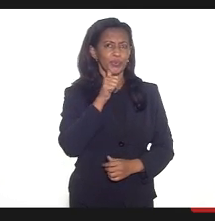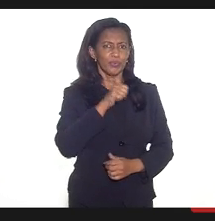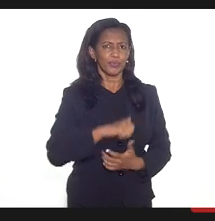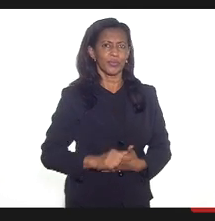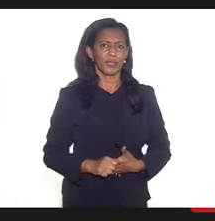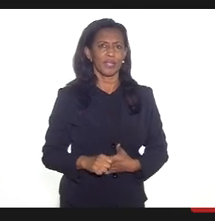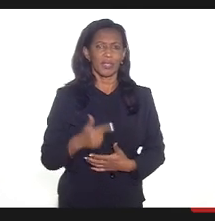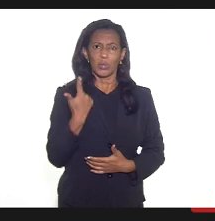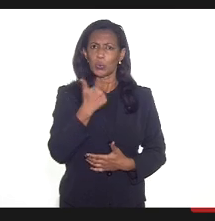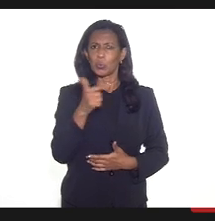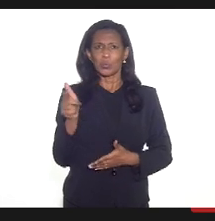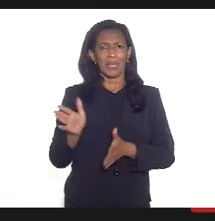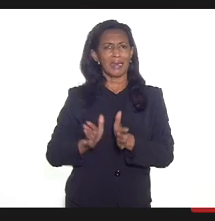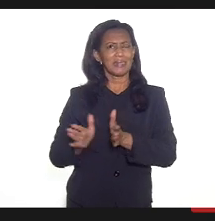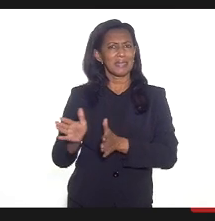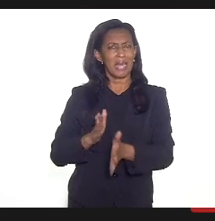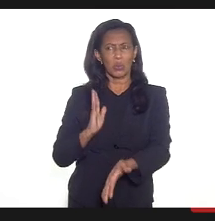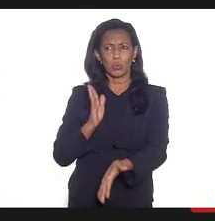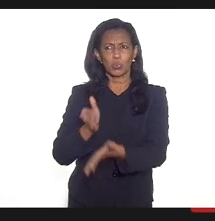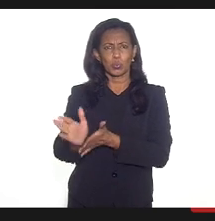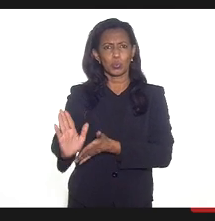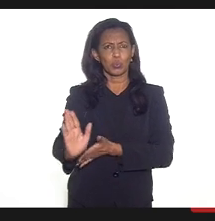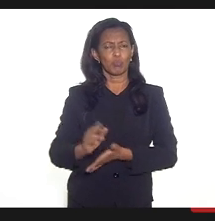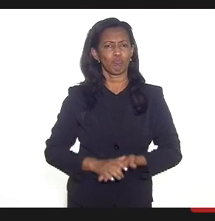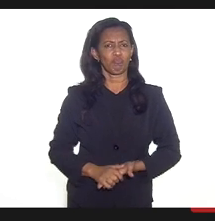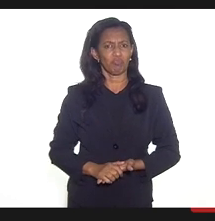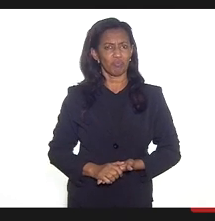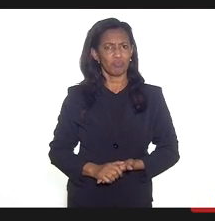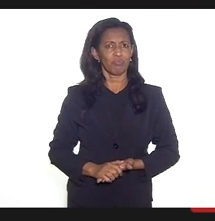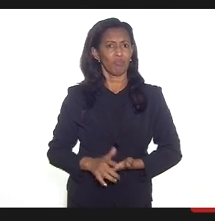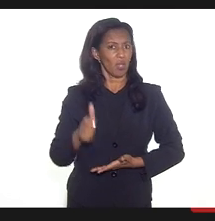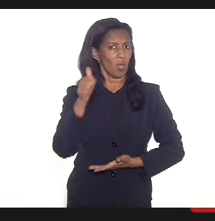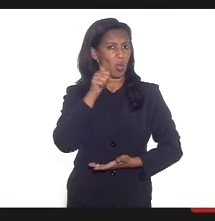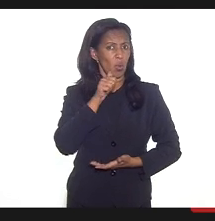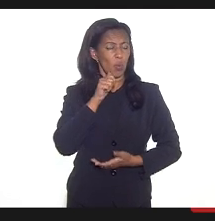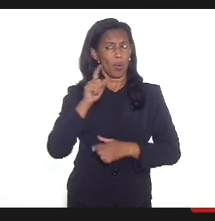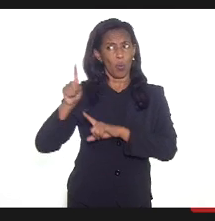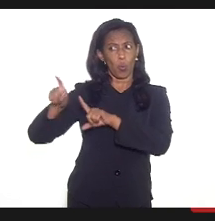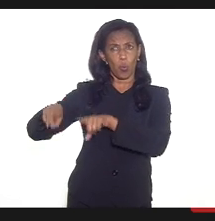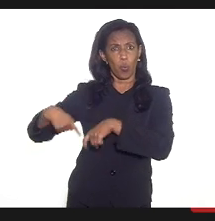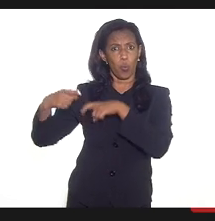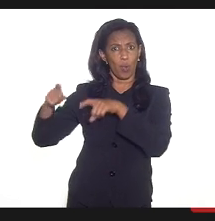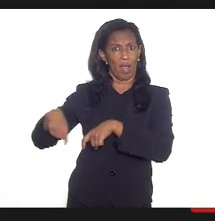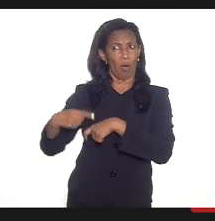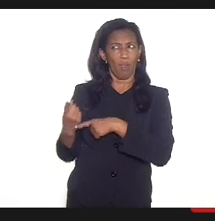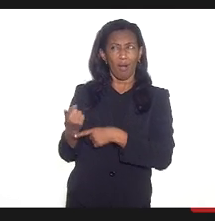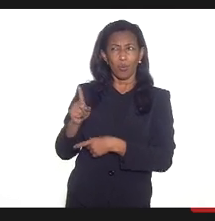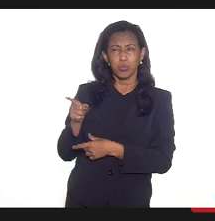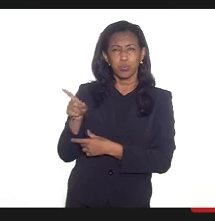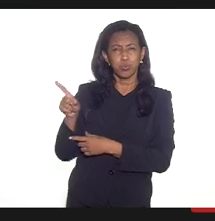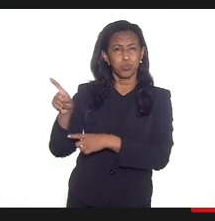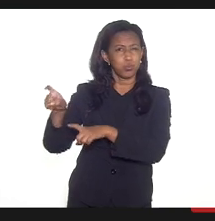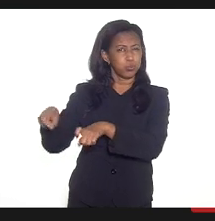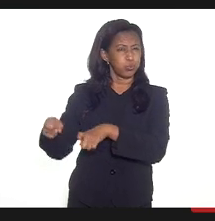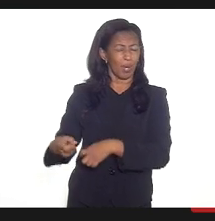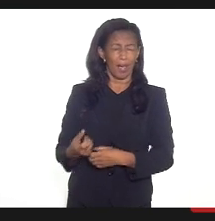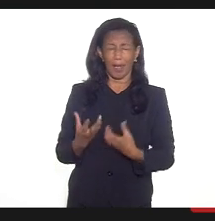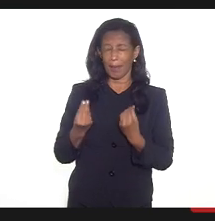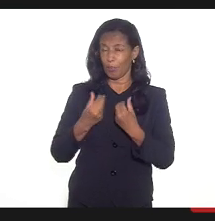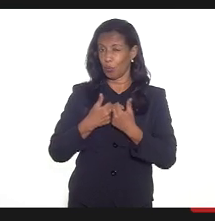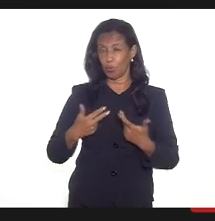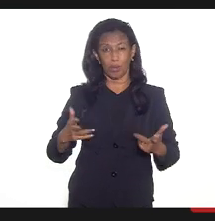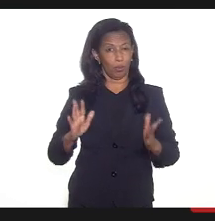que nem acesso tem. Elas trouxeram as mulheres da zona rural lá de Itaperuna. Nossa, é muita